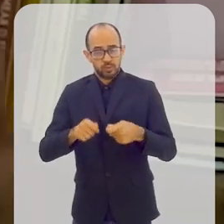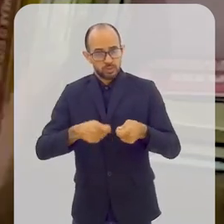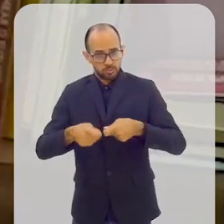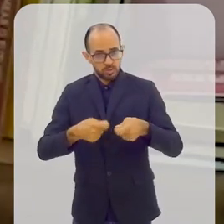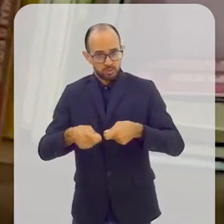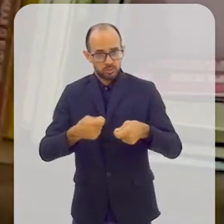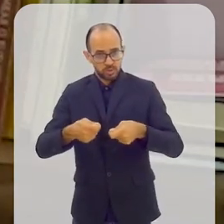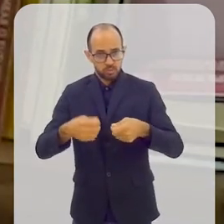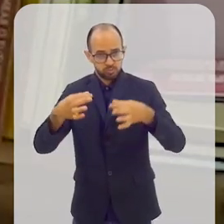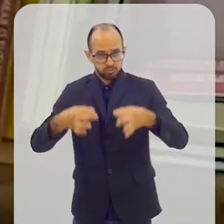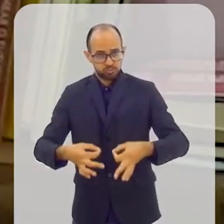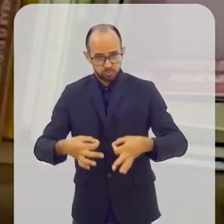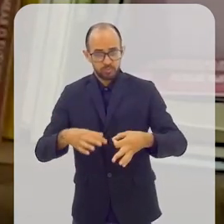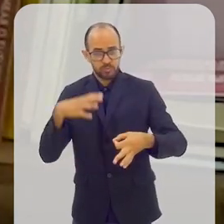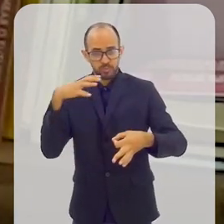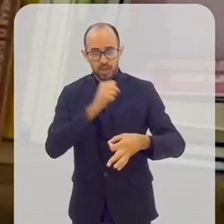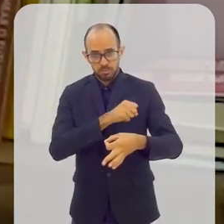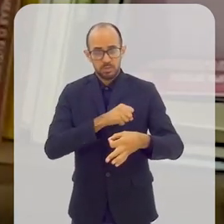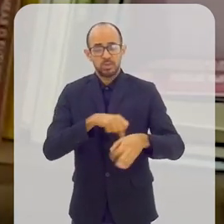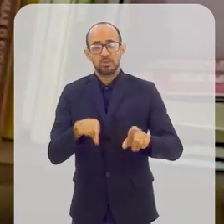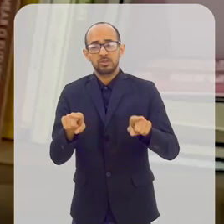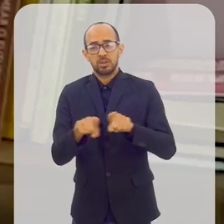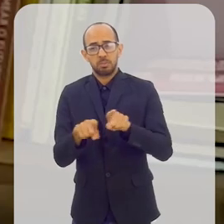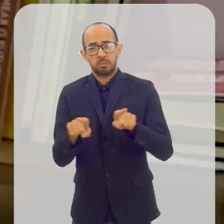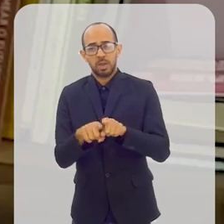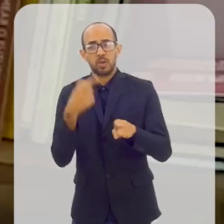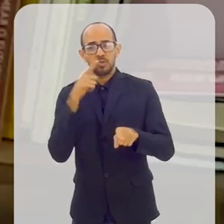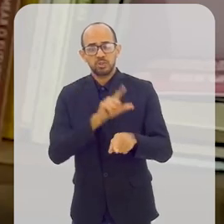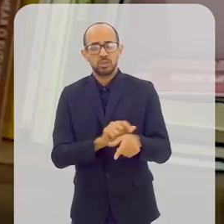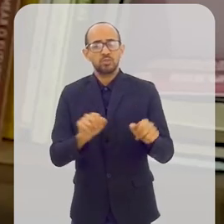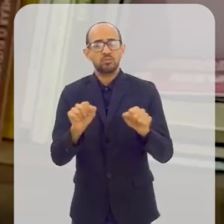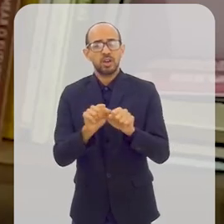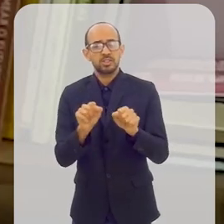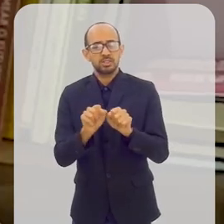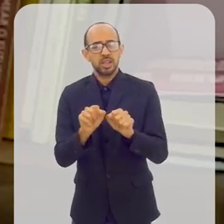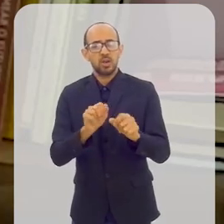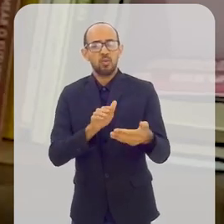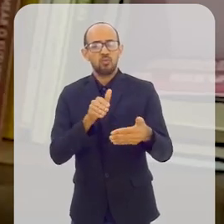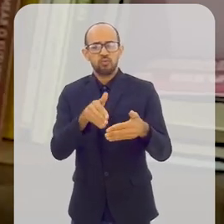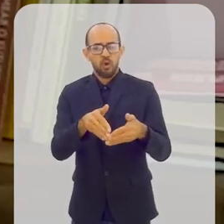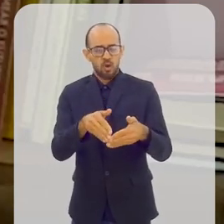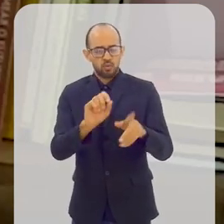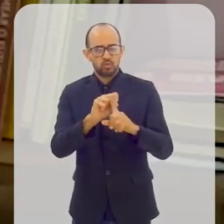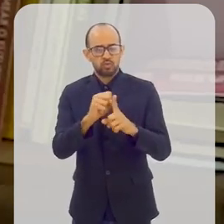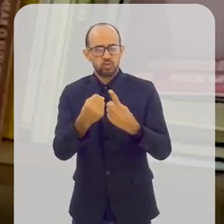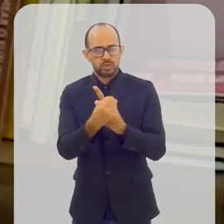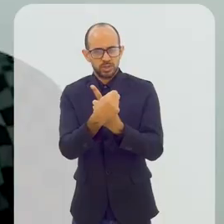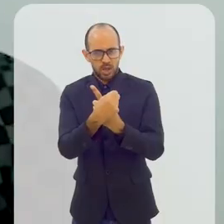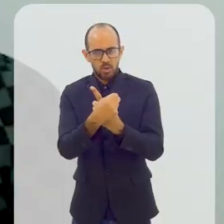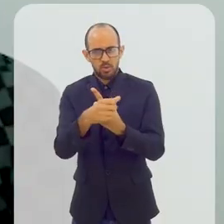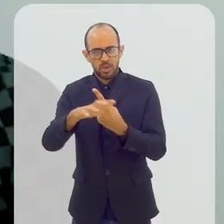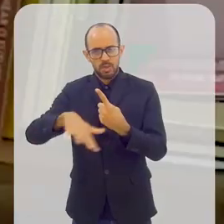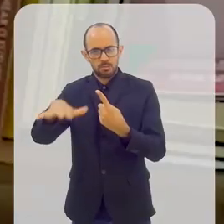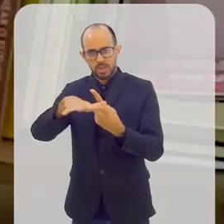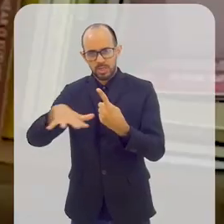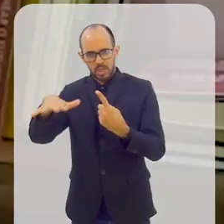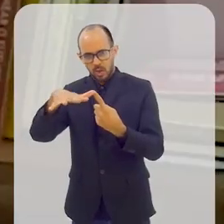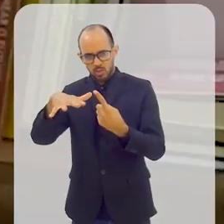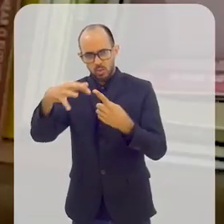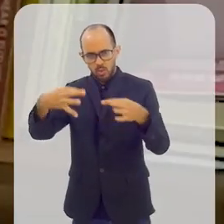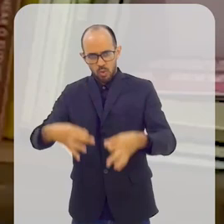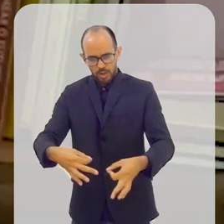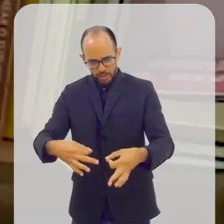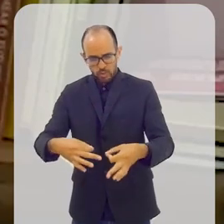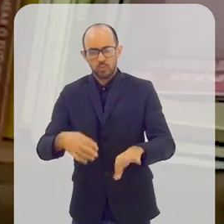uma gestão eficiente, e dar um encaminhamento social e ambiental correto.